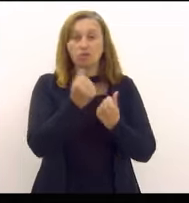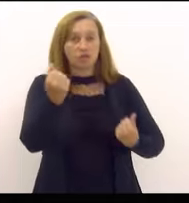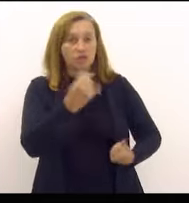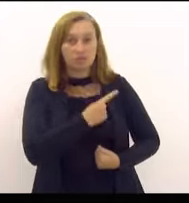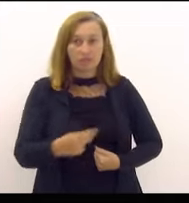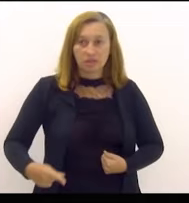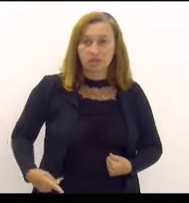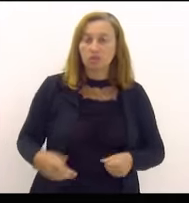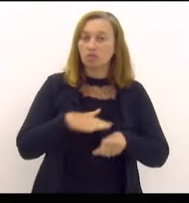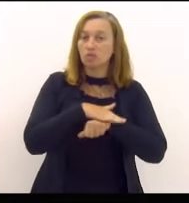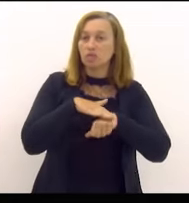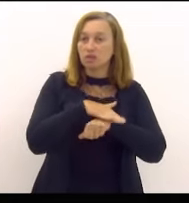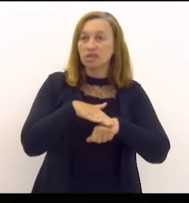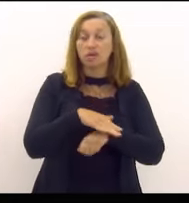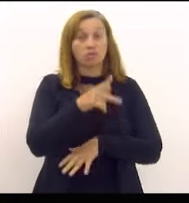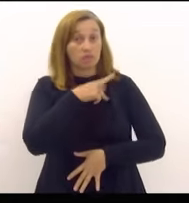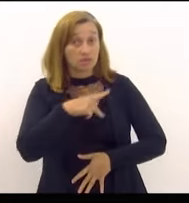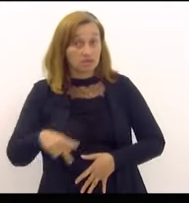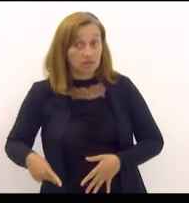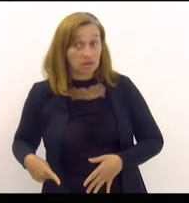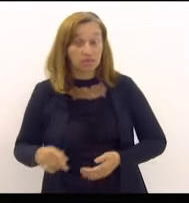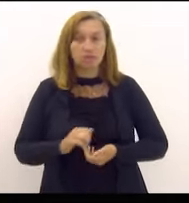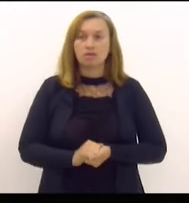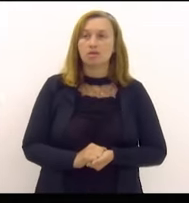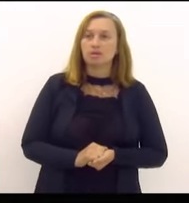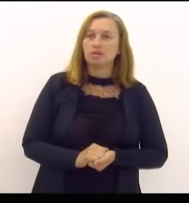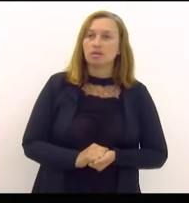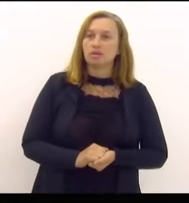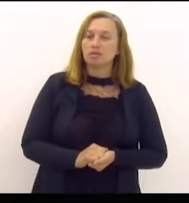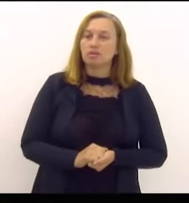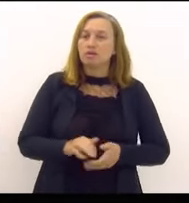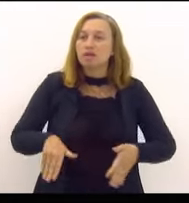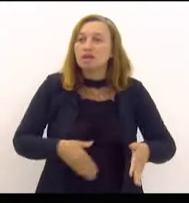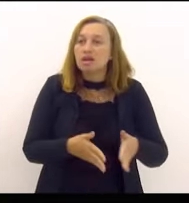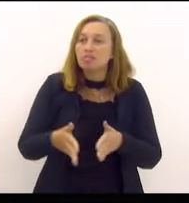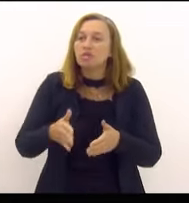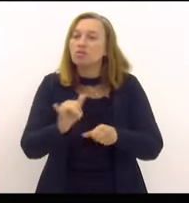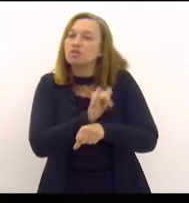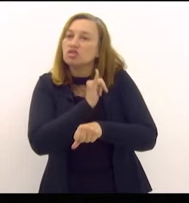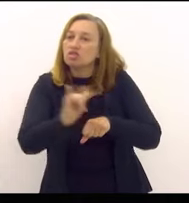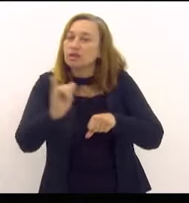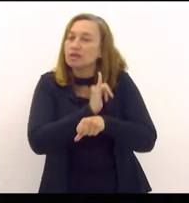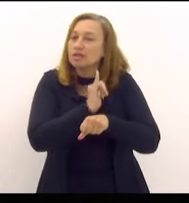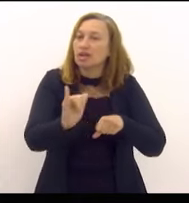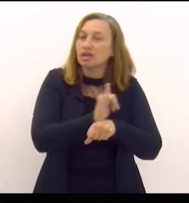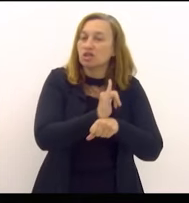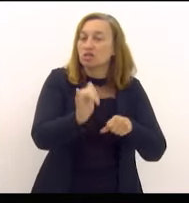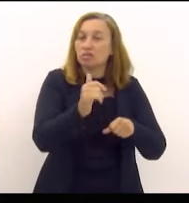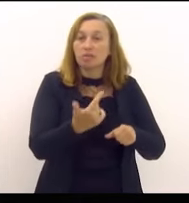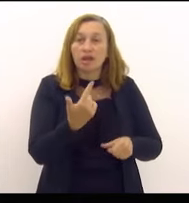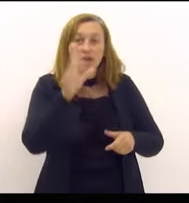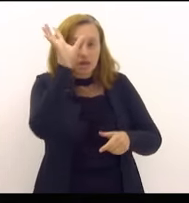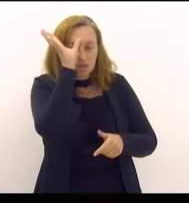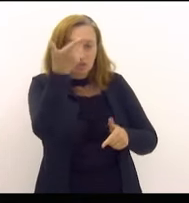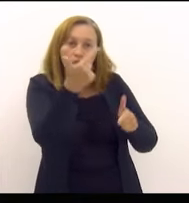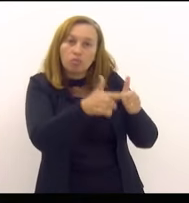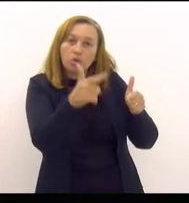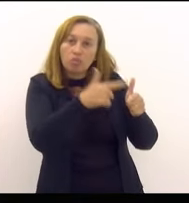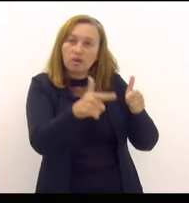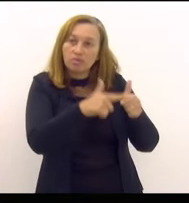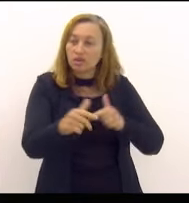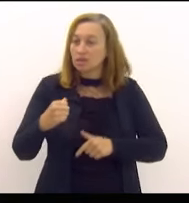eu conversei com o presidente, tentando buscar caminhos para solucionar esse problema das bolsas que